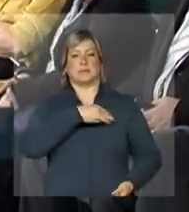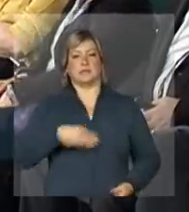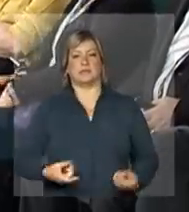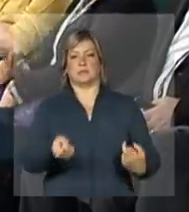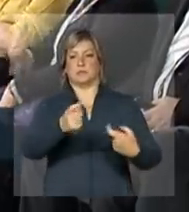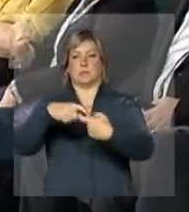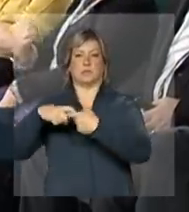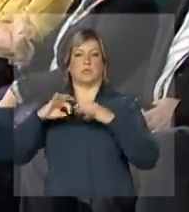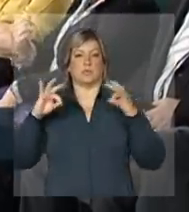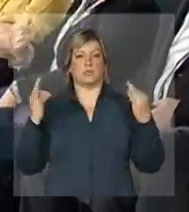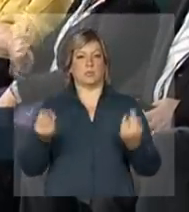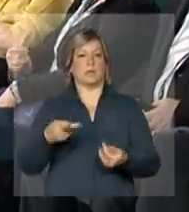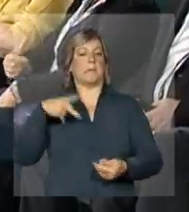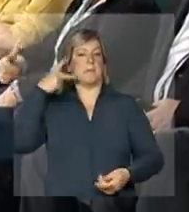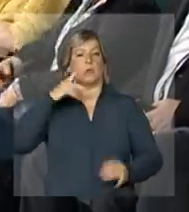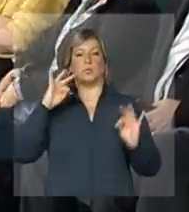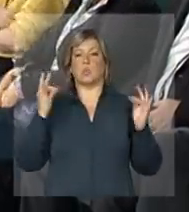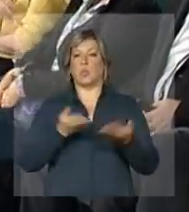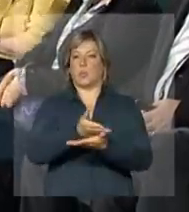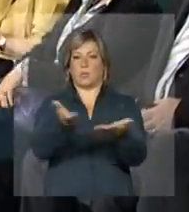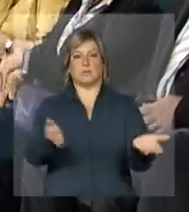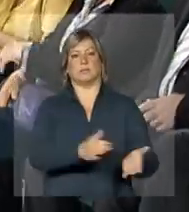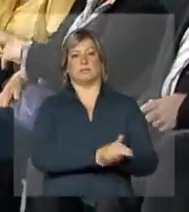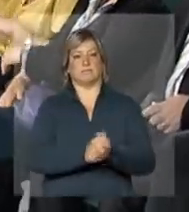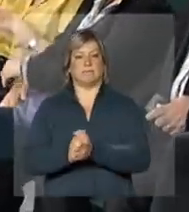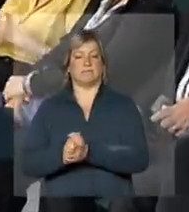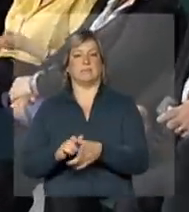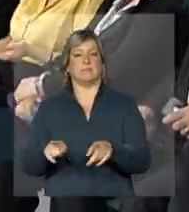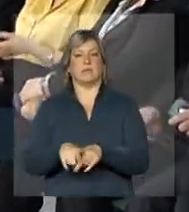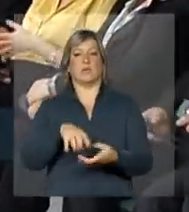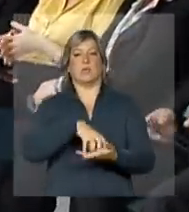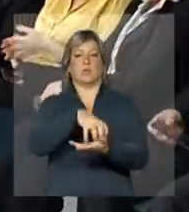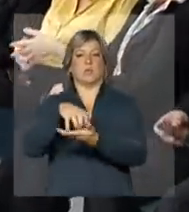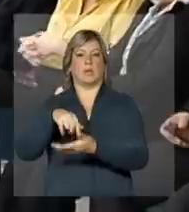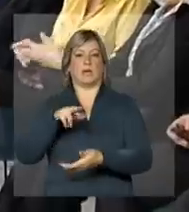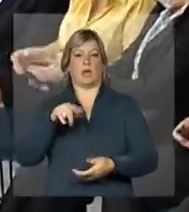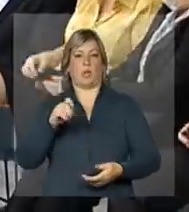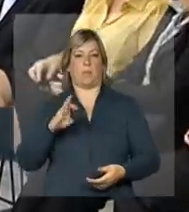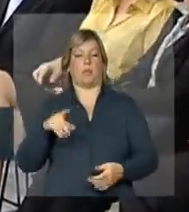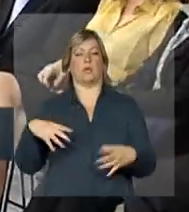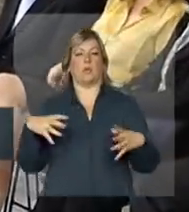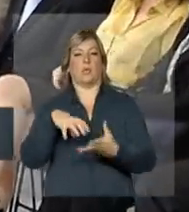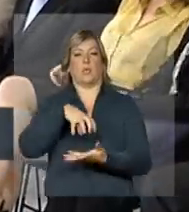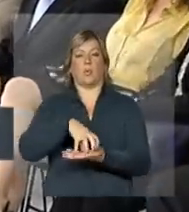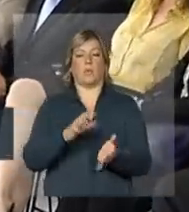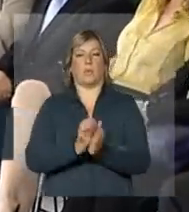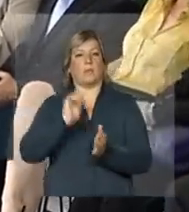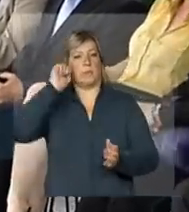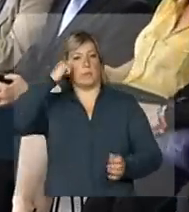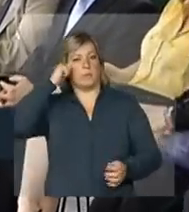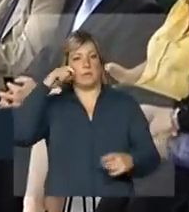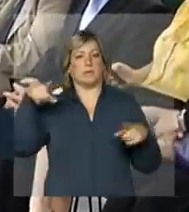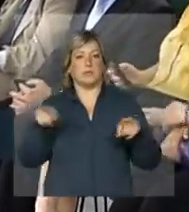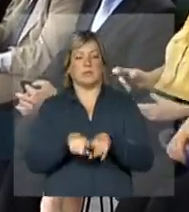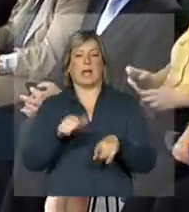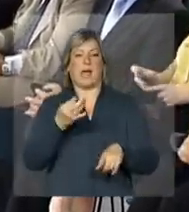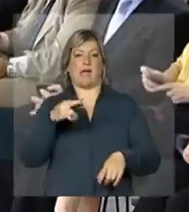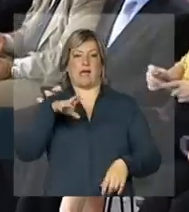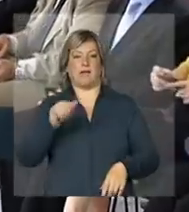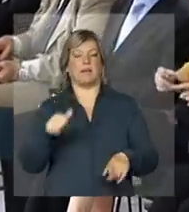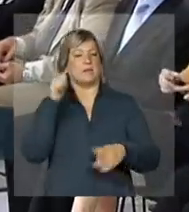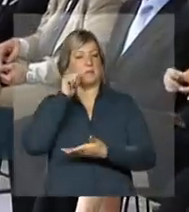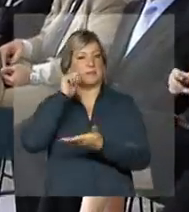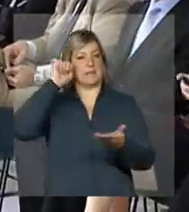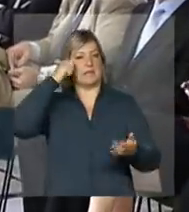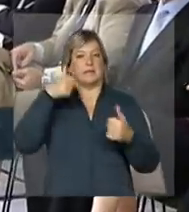parceiros senhores parlamentares e Comunidades Quilombolas movimento negro comunidad de Matriz africanas mulheres